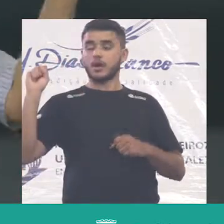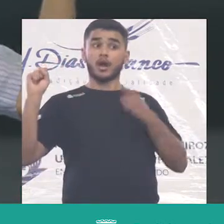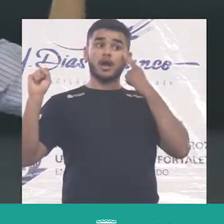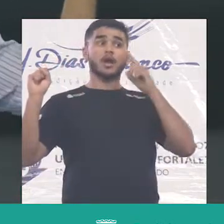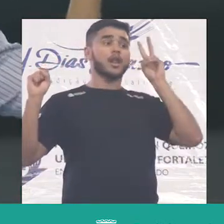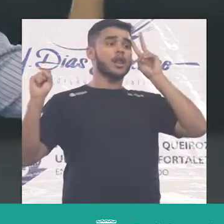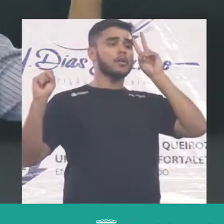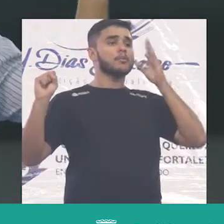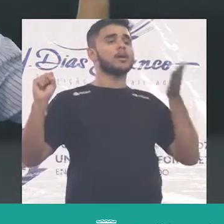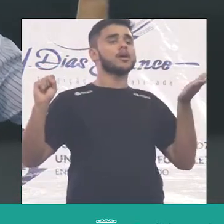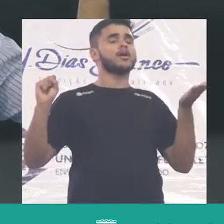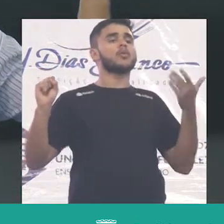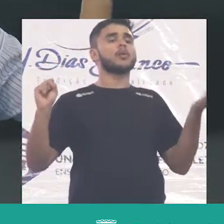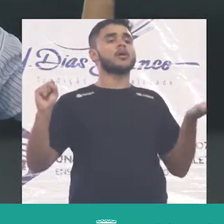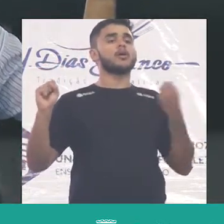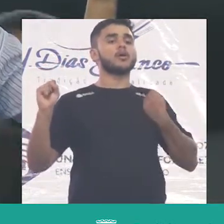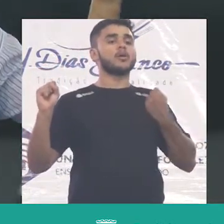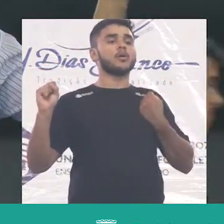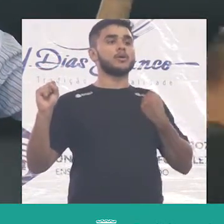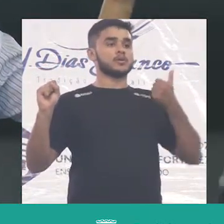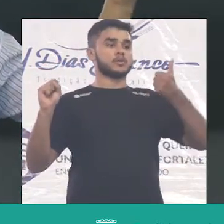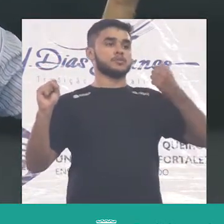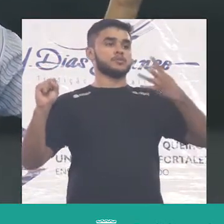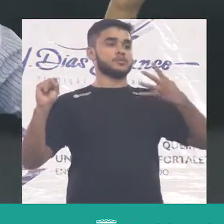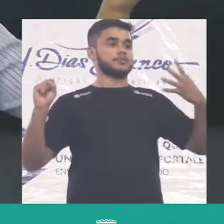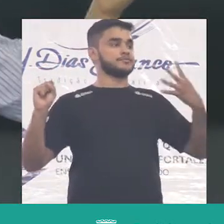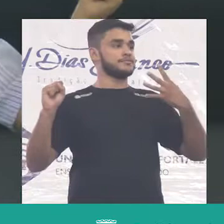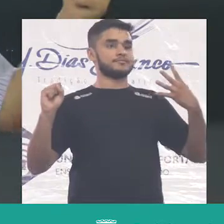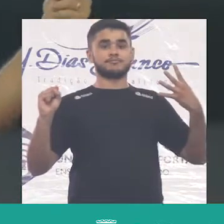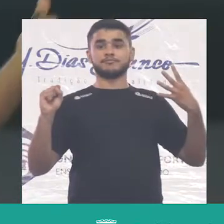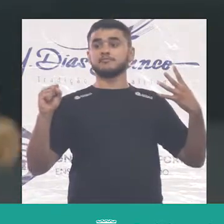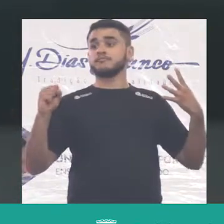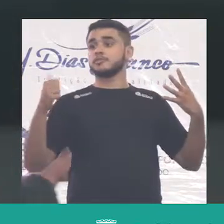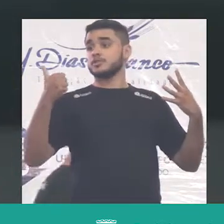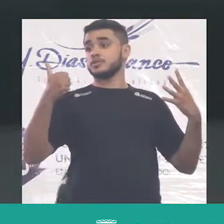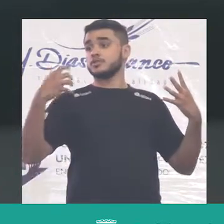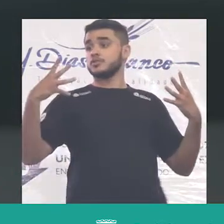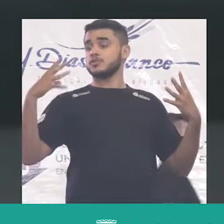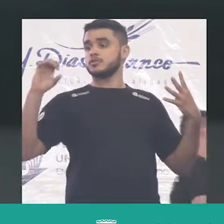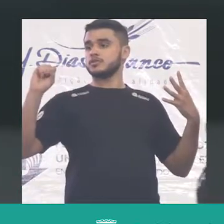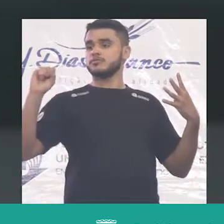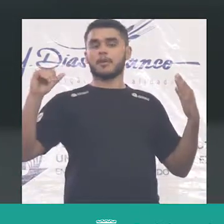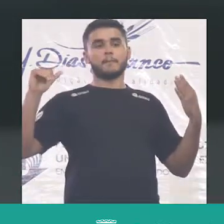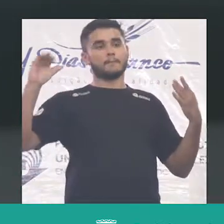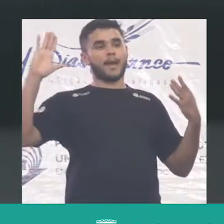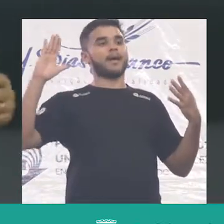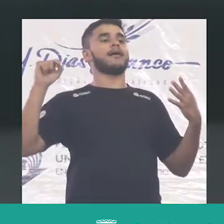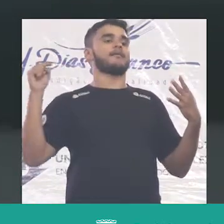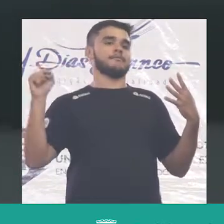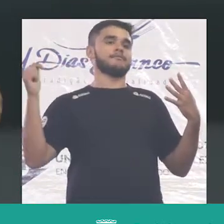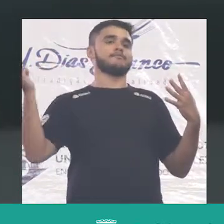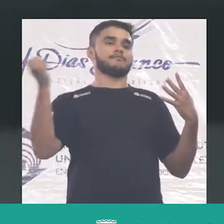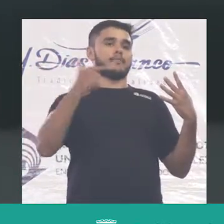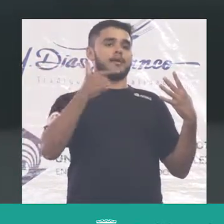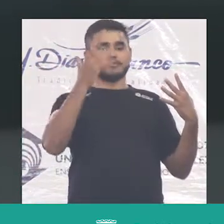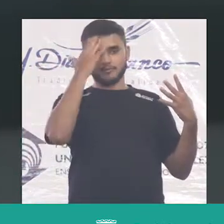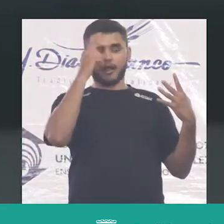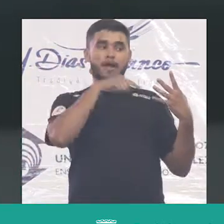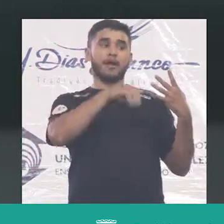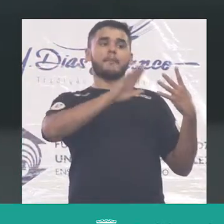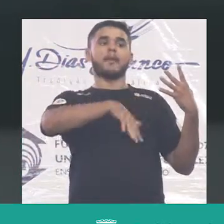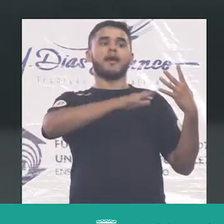A outra figura tinha dado 144, não foi isso? Essa aqui deu 148. Estou vendo que uma está dando maior do que a